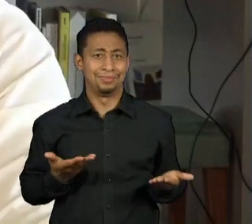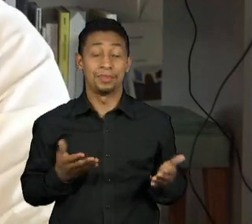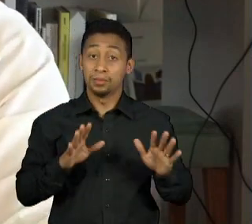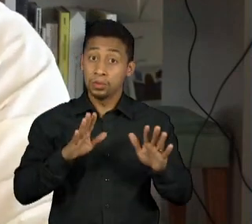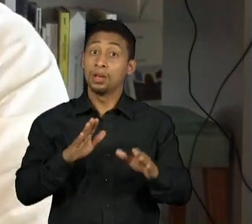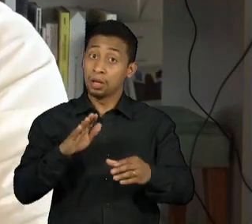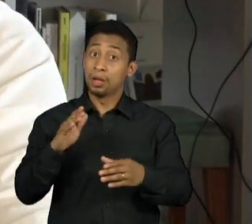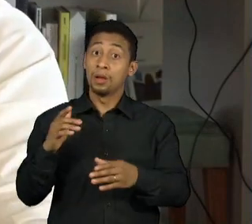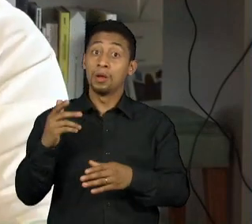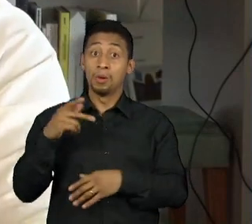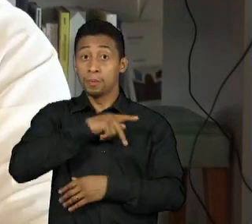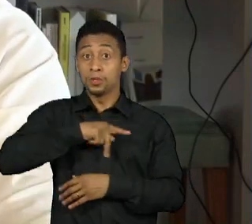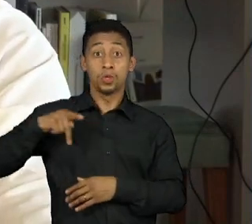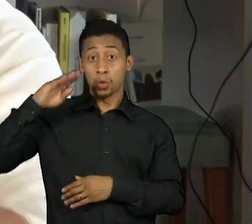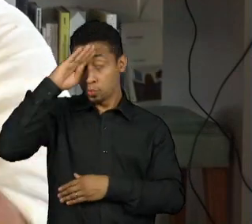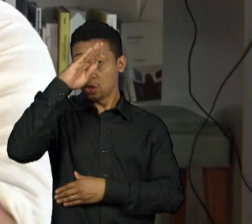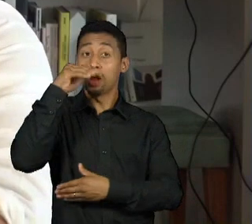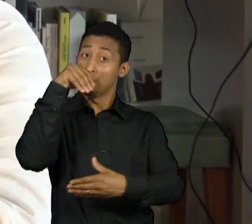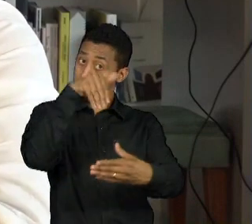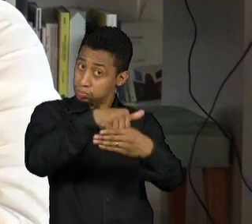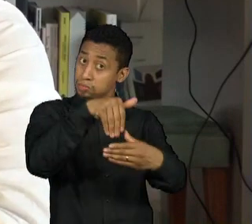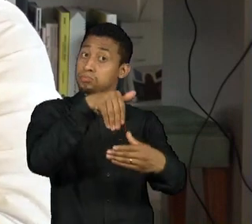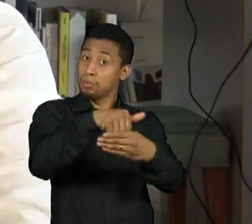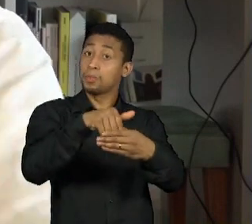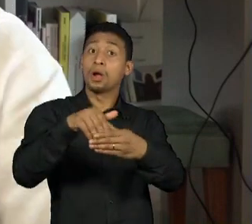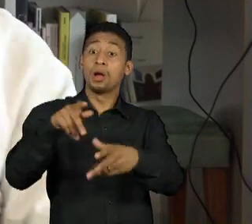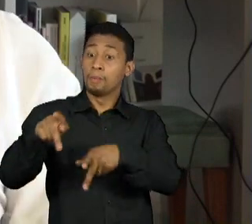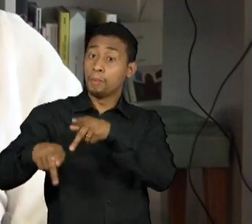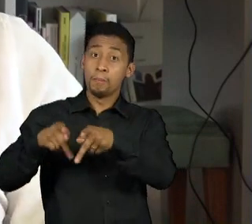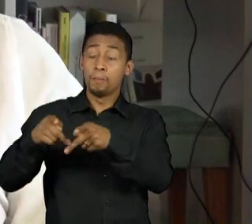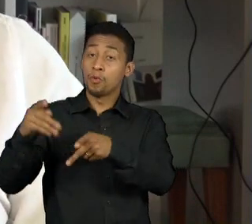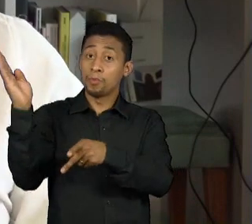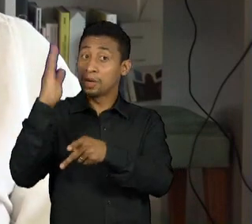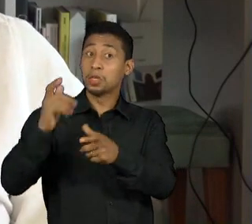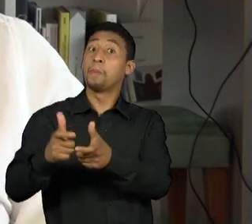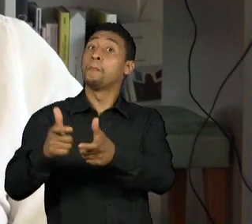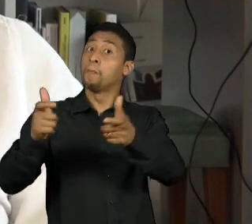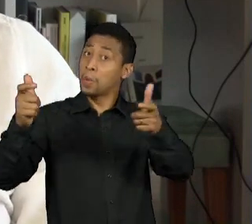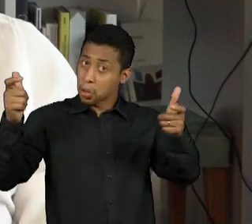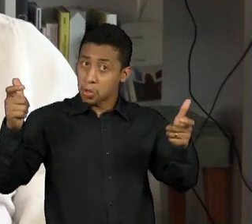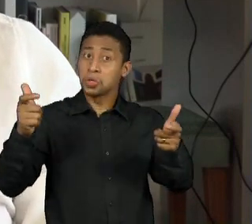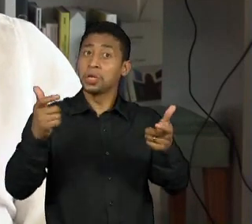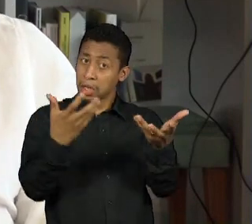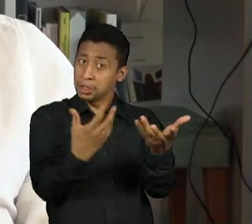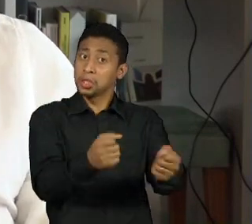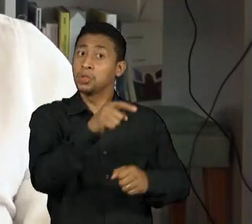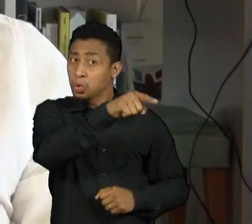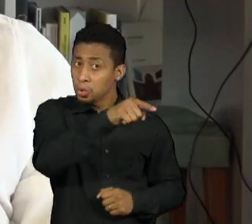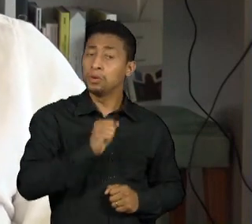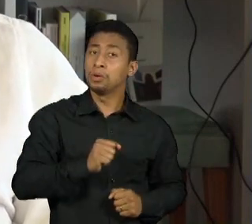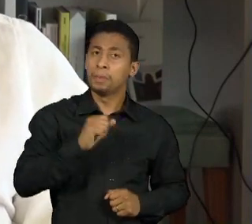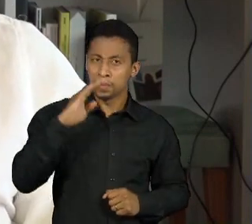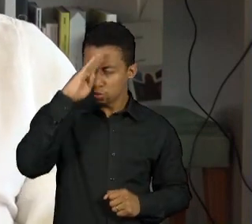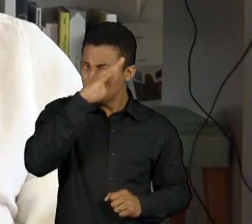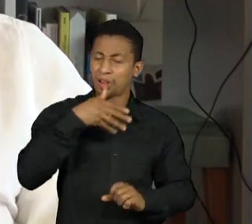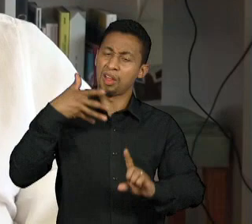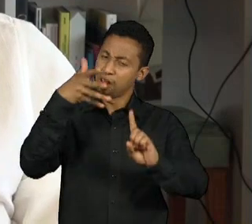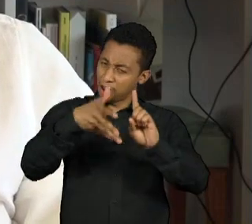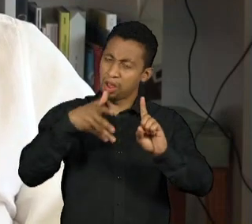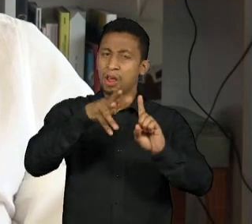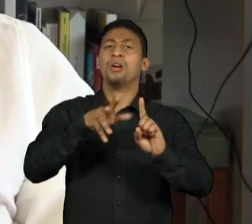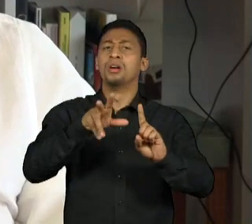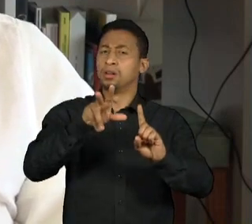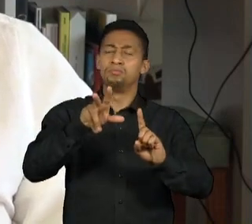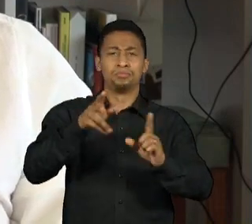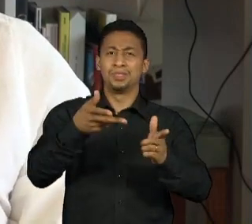o Bolsonaro foi eleito para a maioria dos brasileiros, dizendo o que ele pensava, ele não enganou ninguém, ele disse tudo o que ele